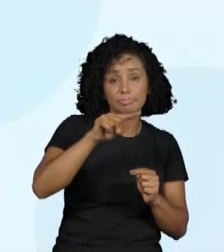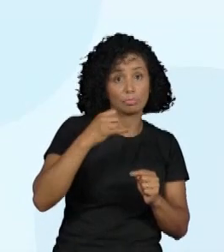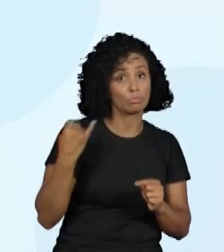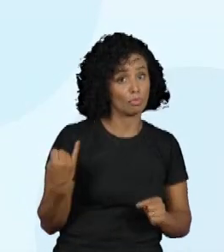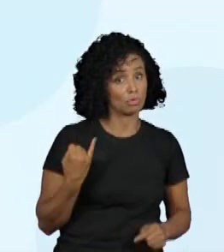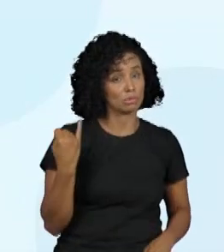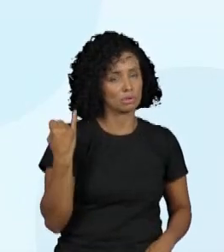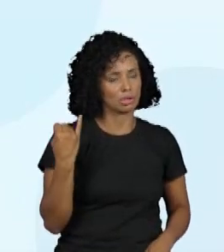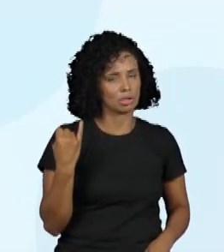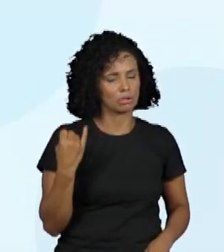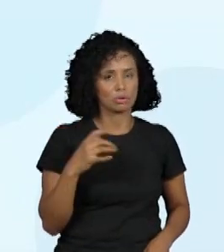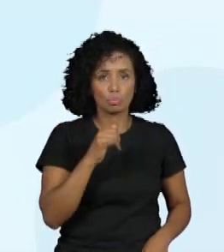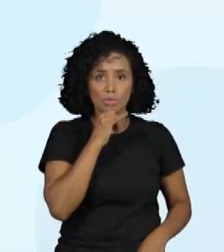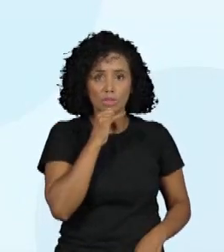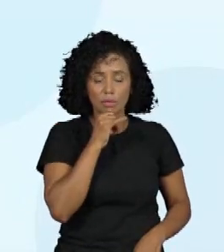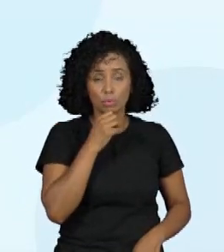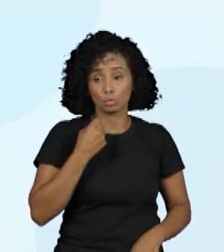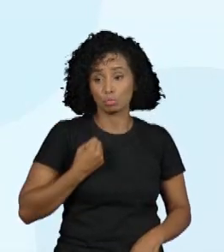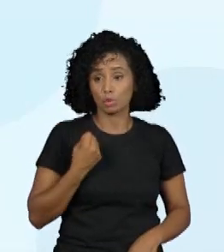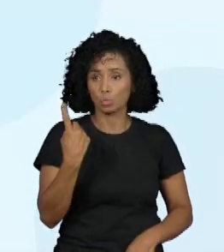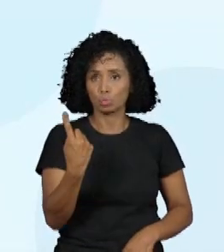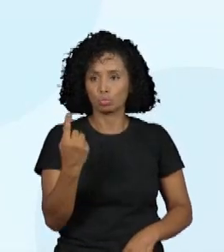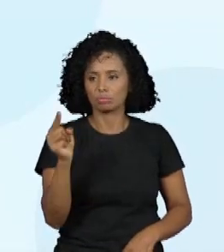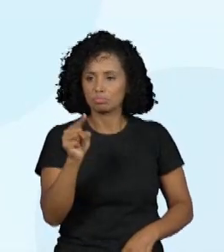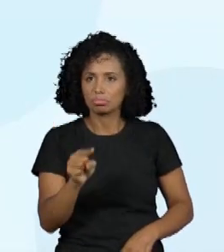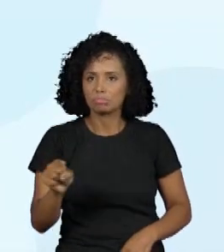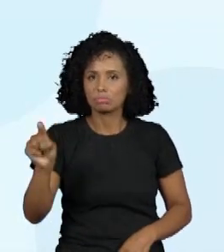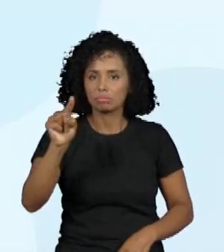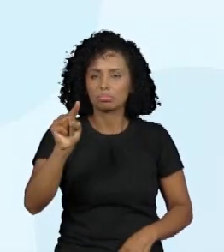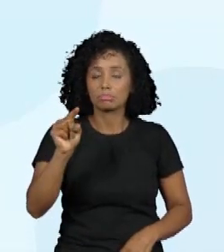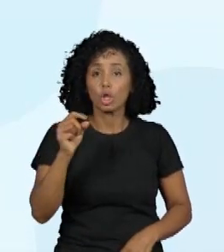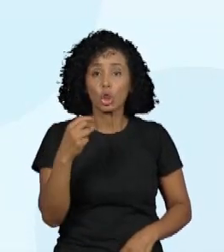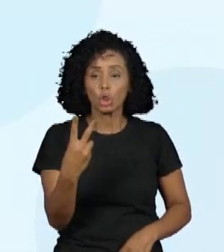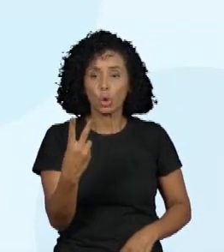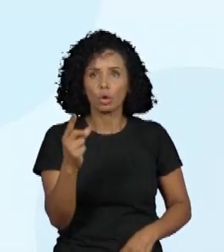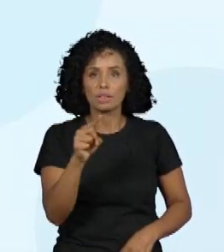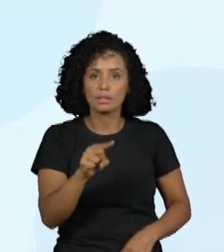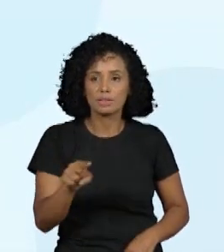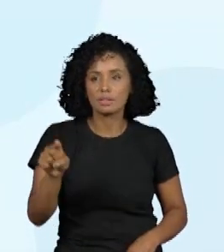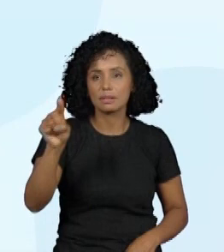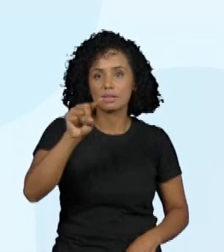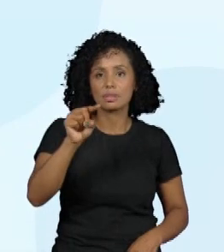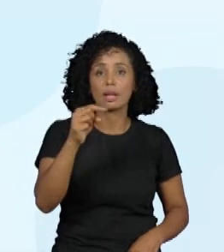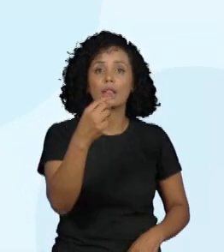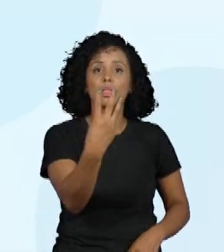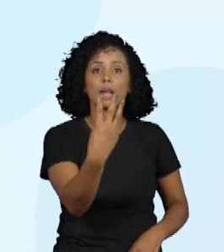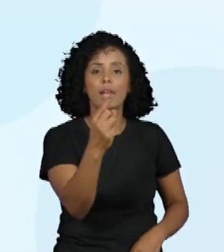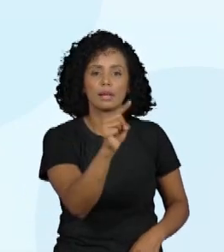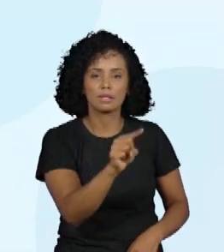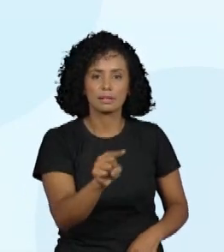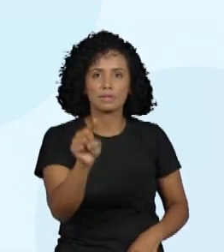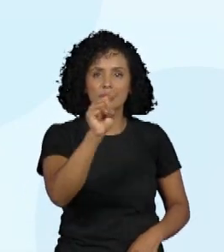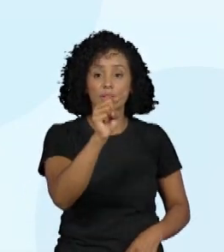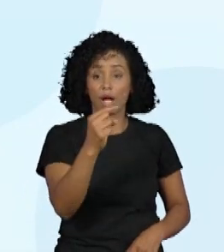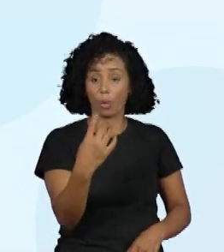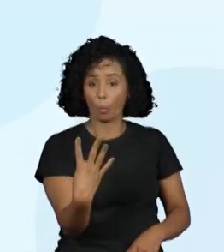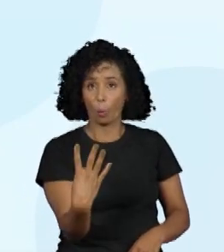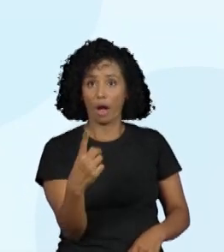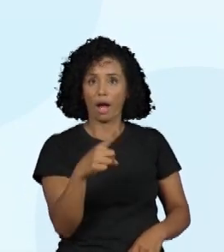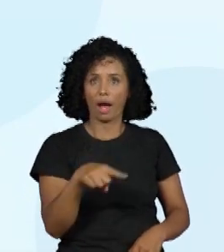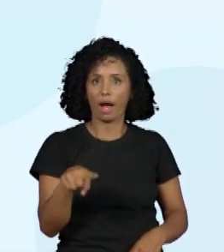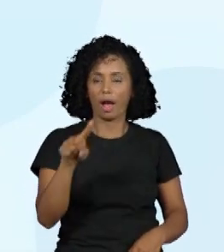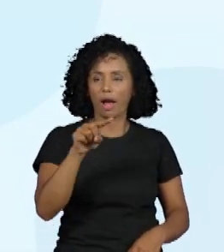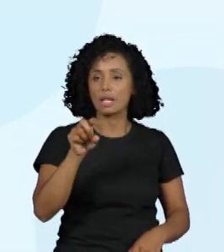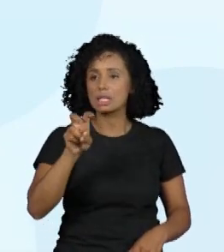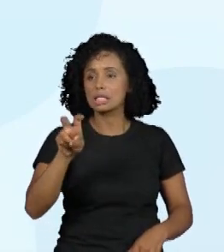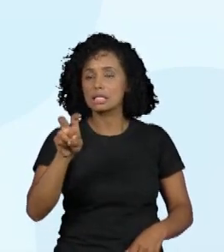Da forma que eu contei, de um em um, e marcando ali, ficou fácil de saber quais crianças eu já havia contado,